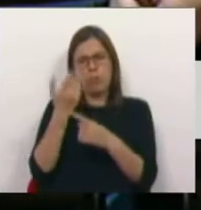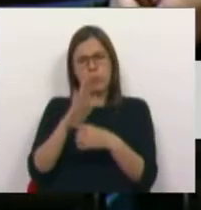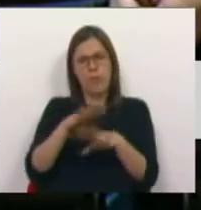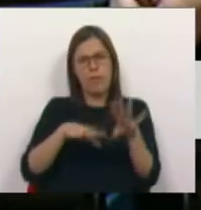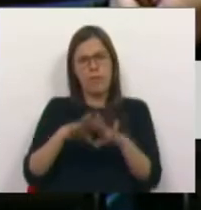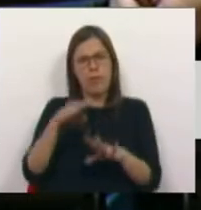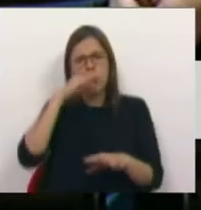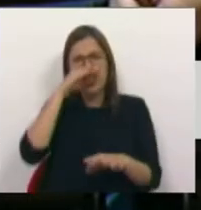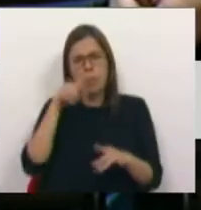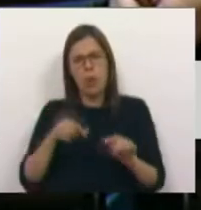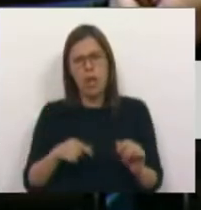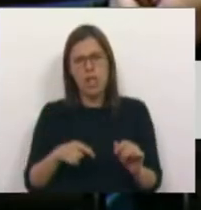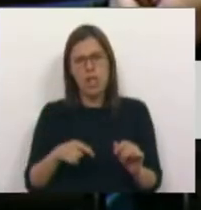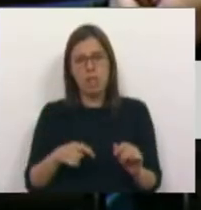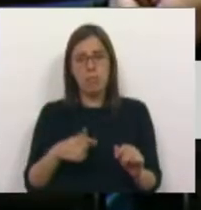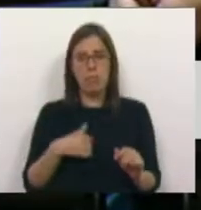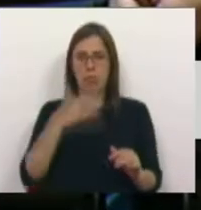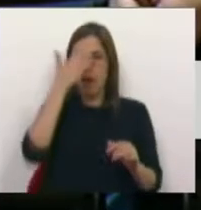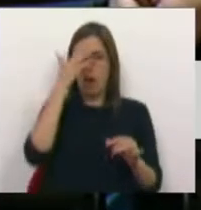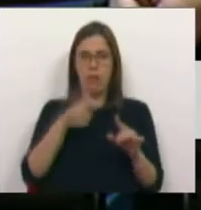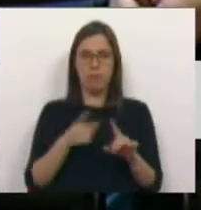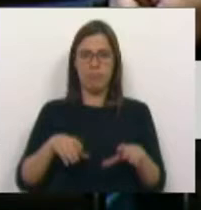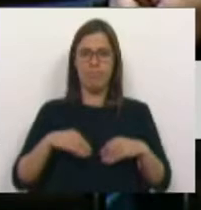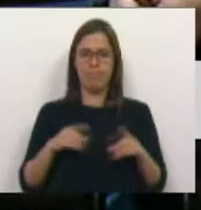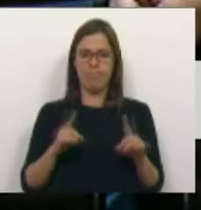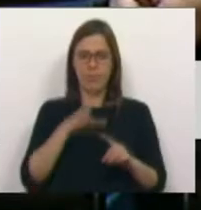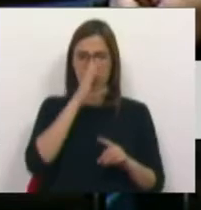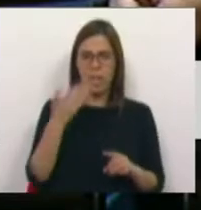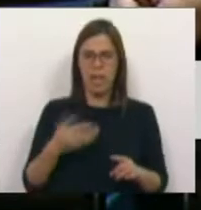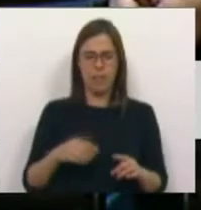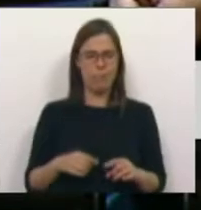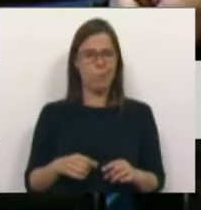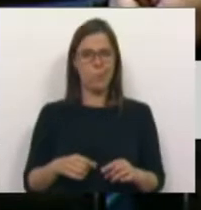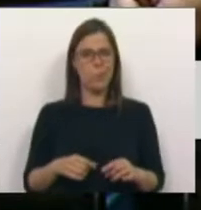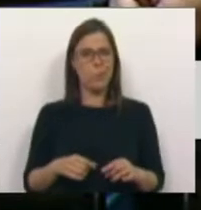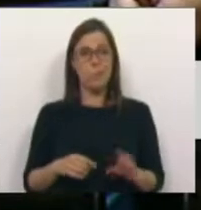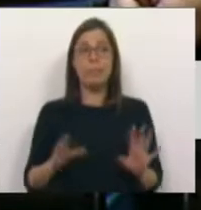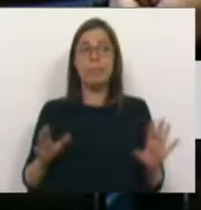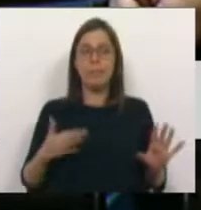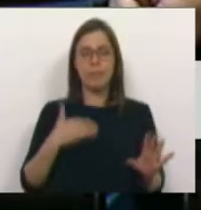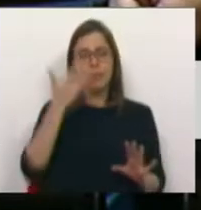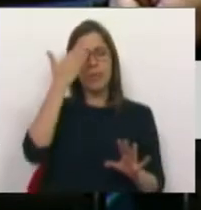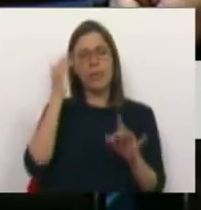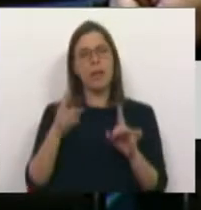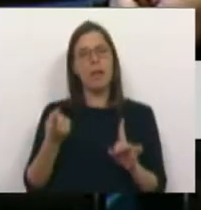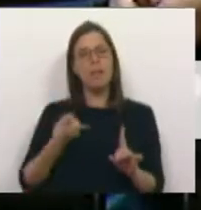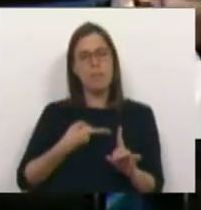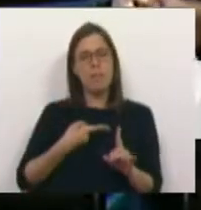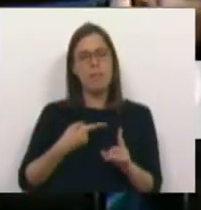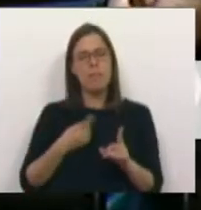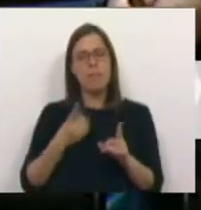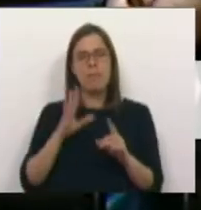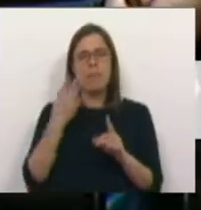de prática de espionagem? Eu não creio que isto seja aceitável num Estado de Direito. E, portanto, creio que devemos ter